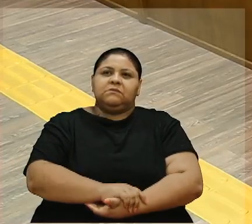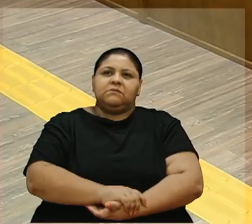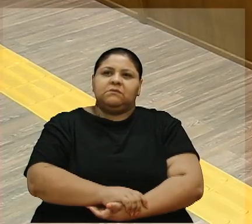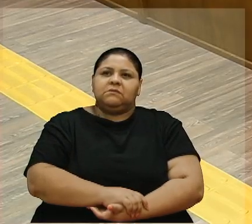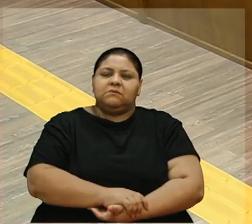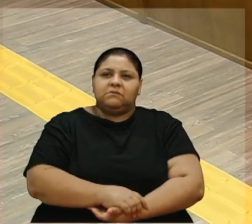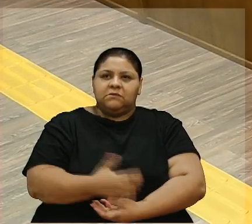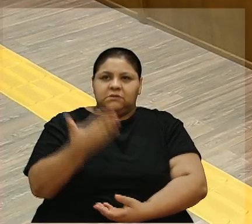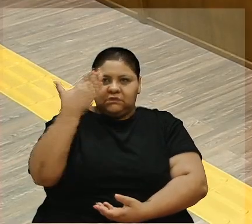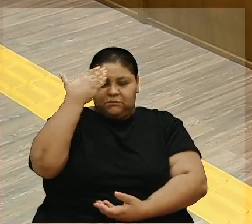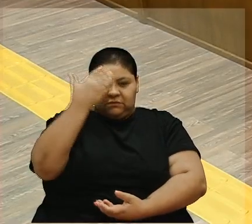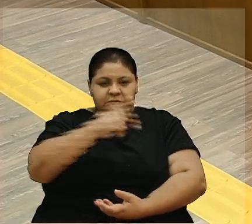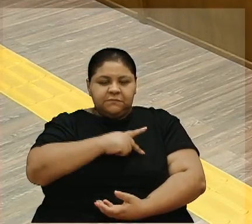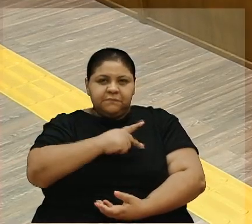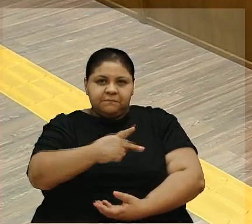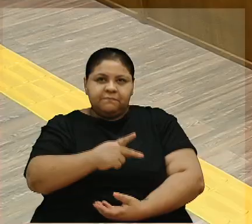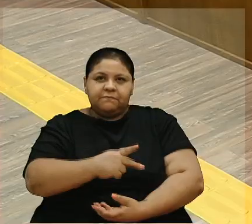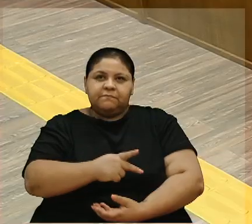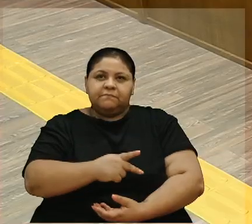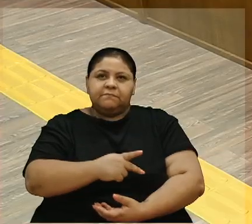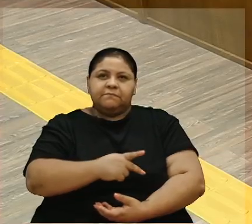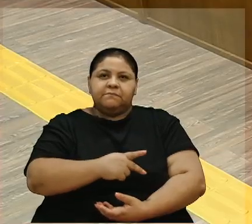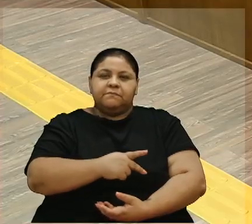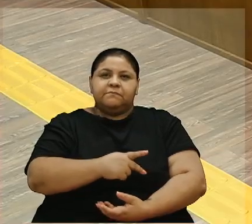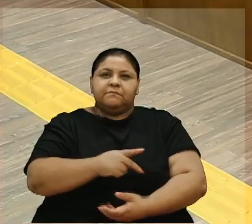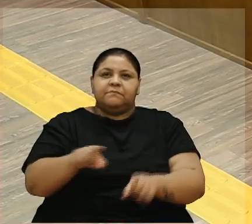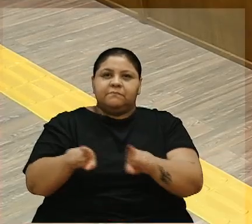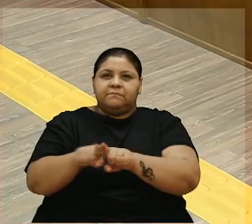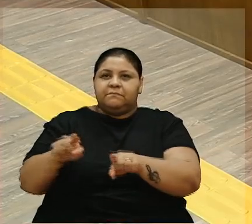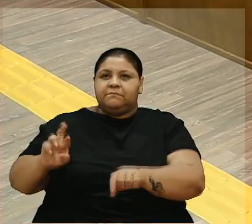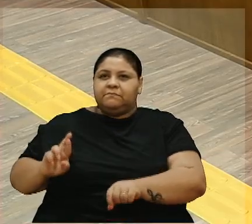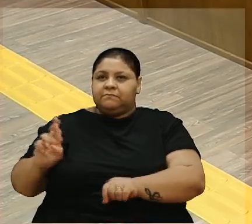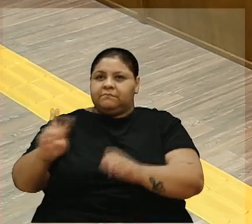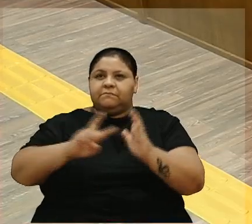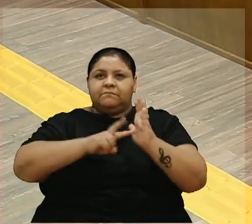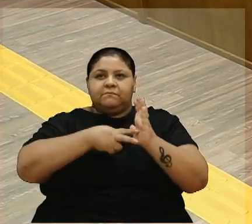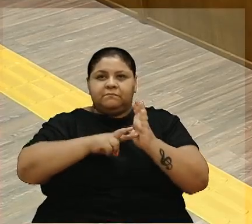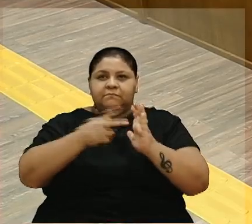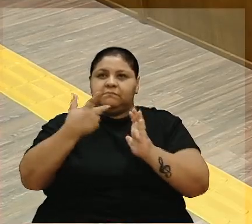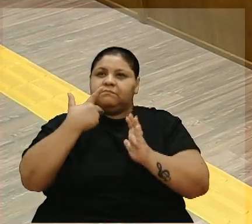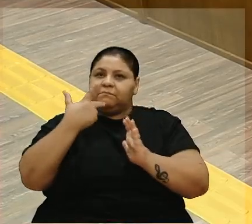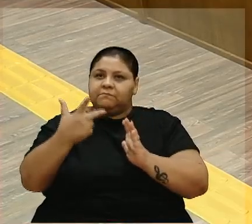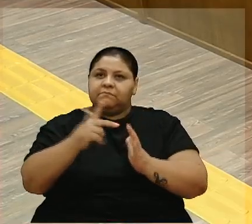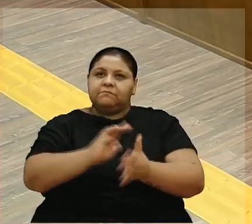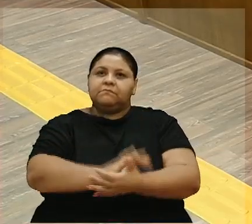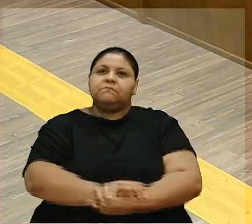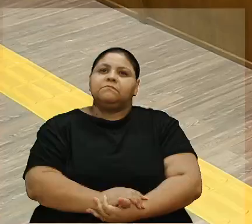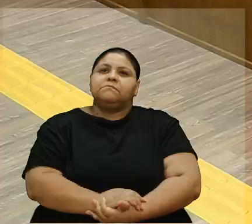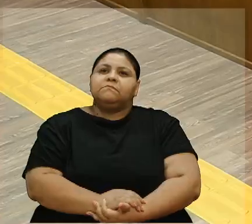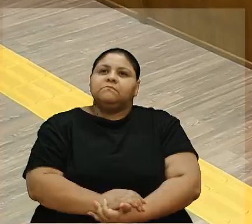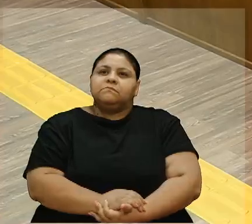Obrigado ao presidente Clayton e aos representantes do Senalba pela sua manifestação.